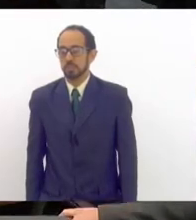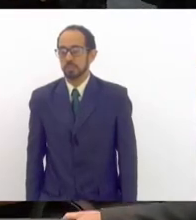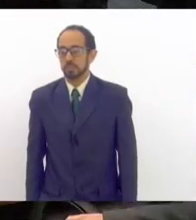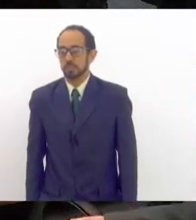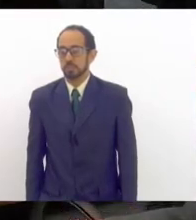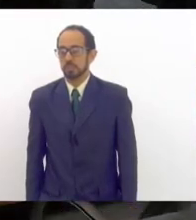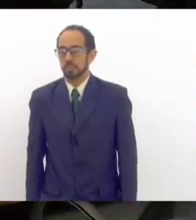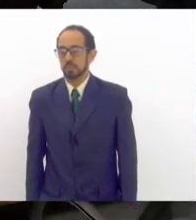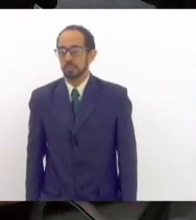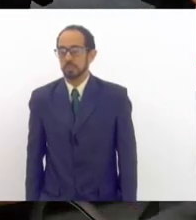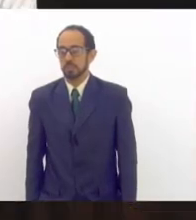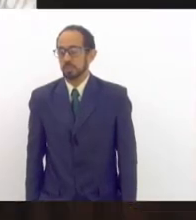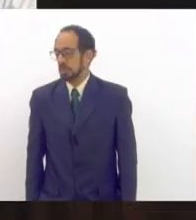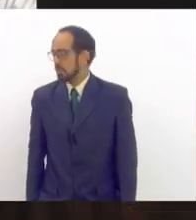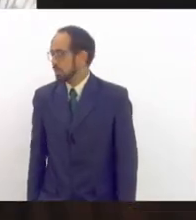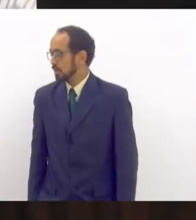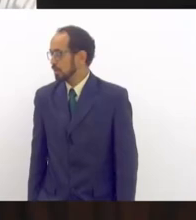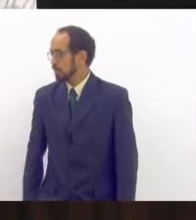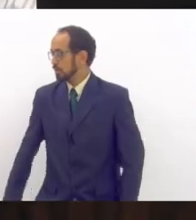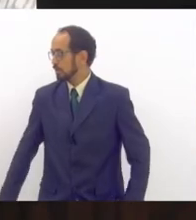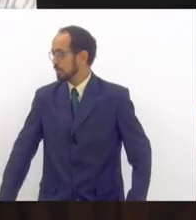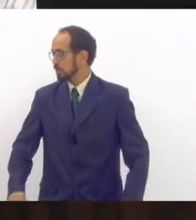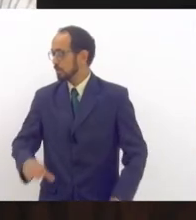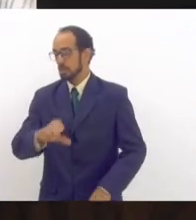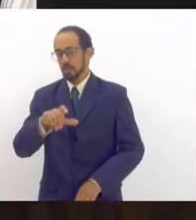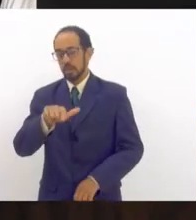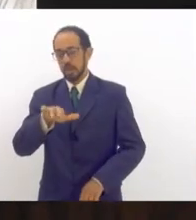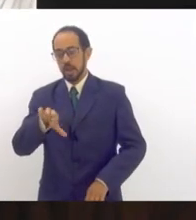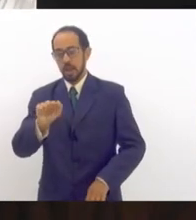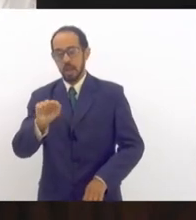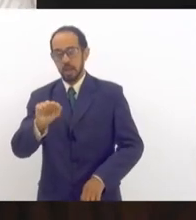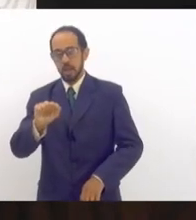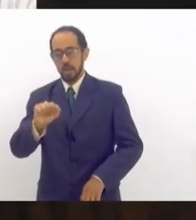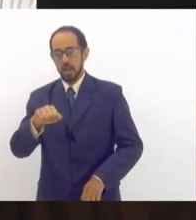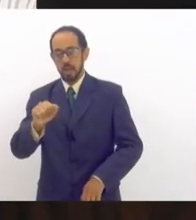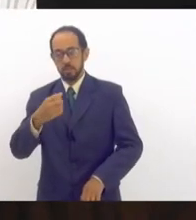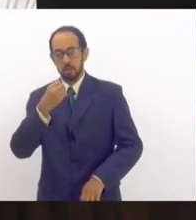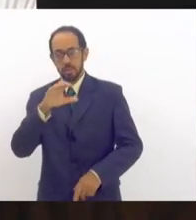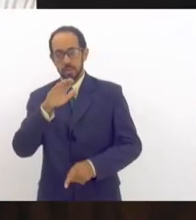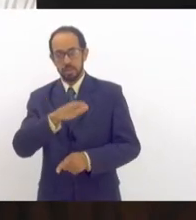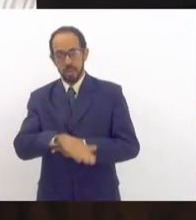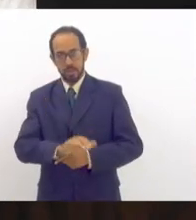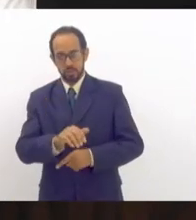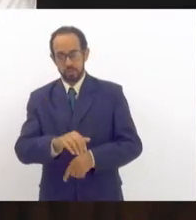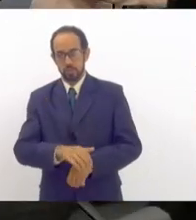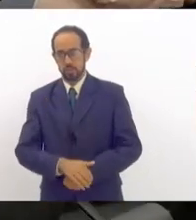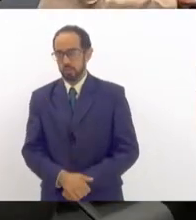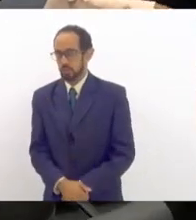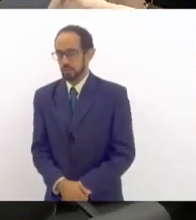Nossa Nobre deputada Carlos Machado tudo bem Boa tarde aí boa tarde